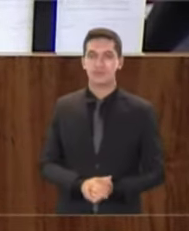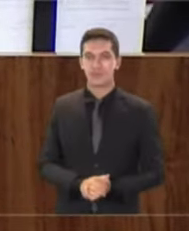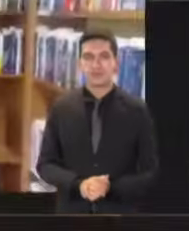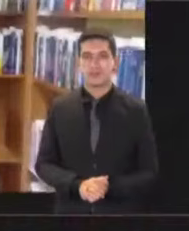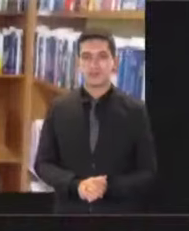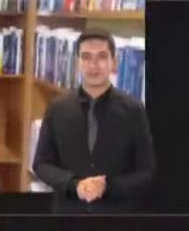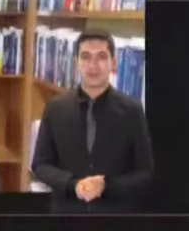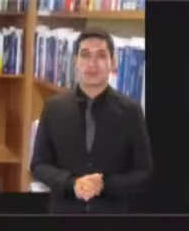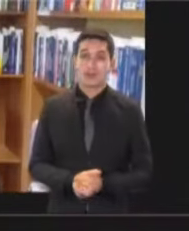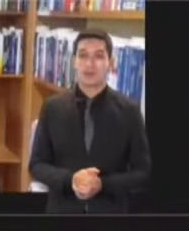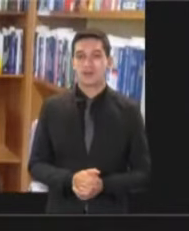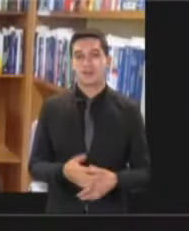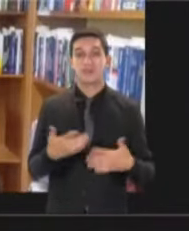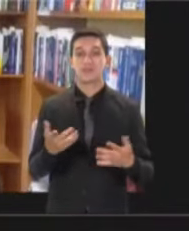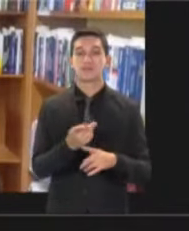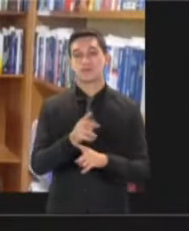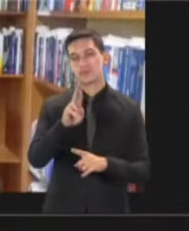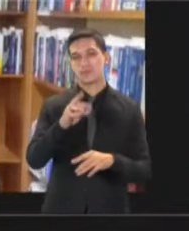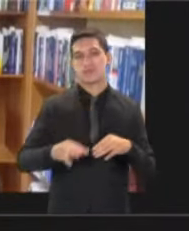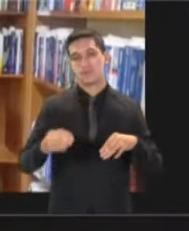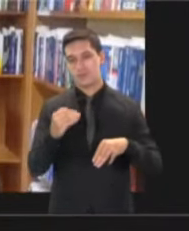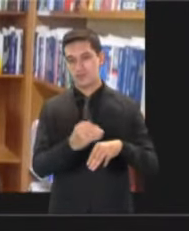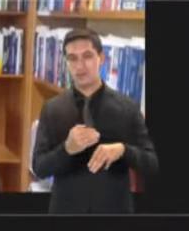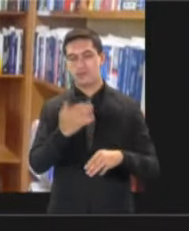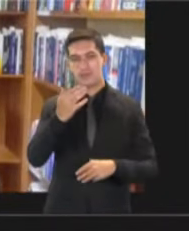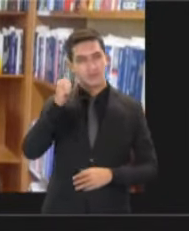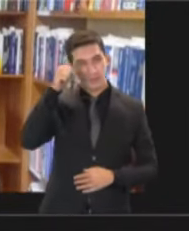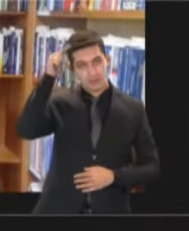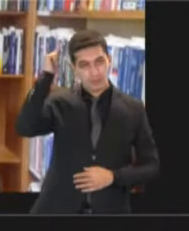Senhor ministro-presidente, Alexandre Moraes,